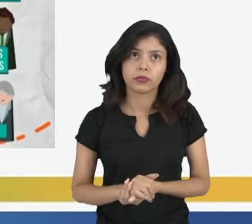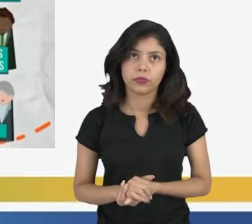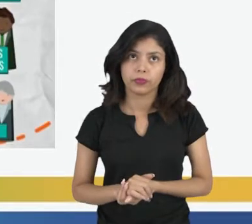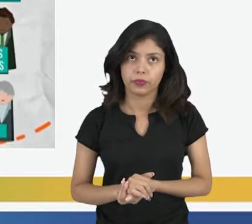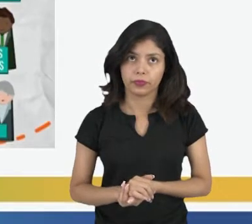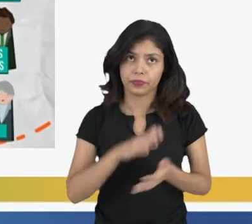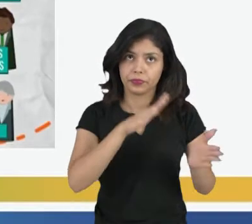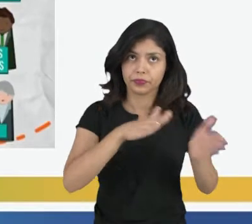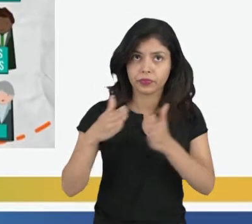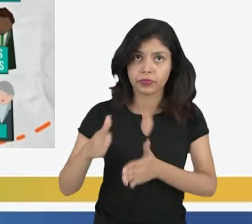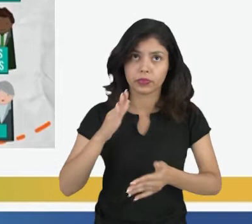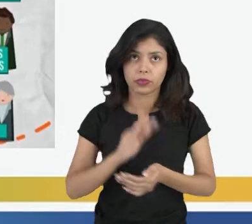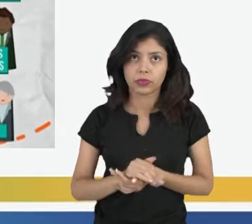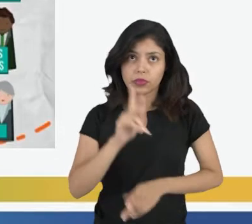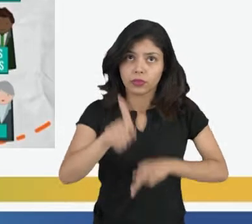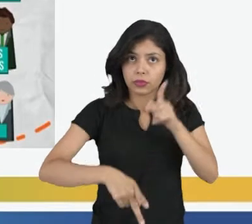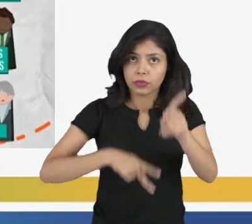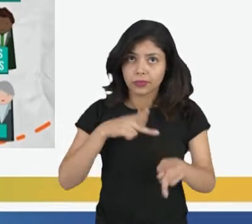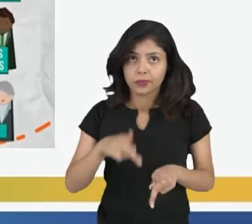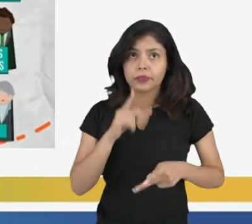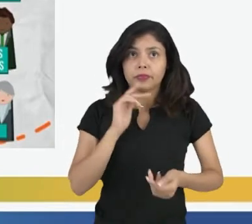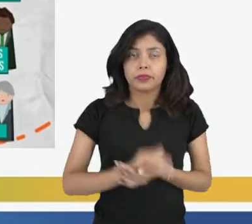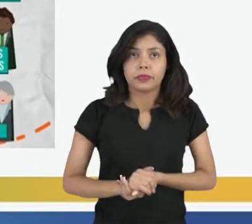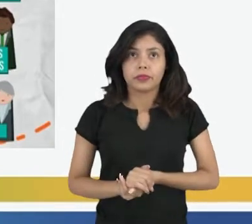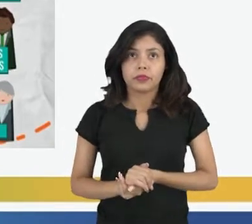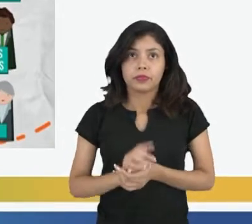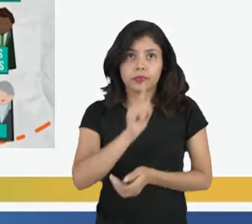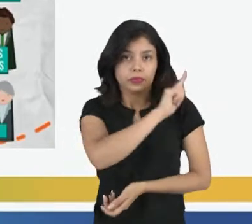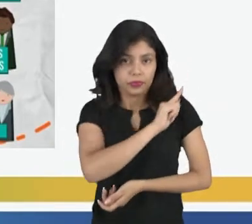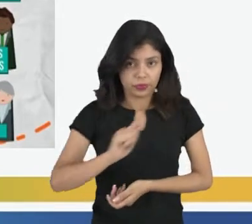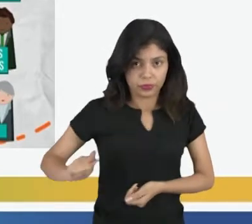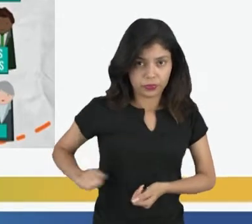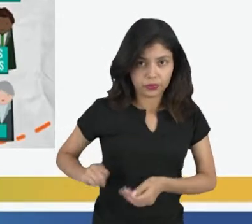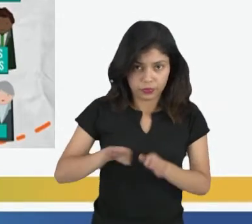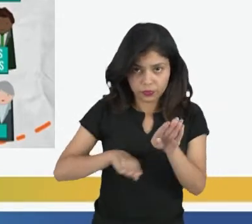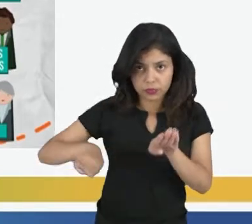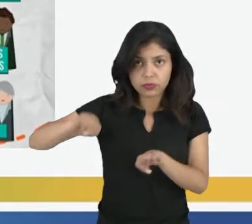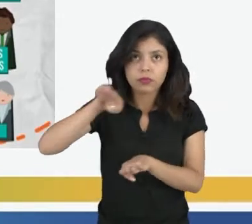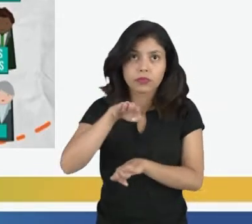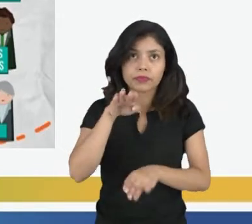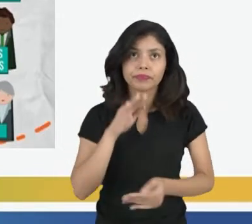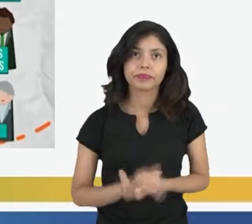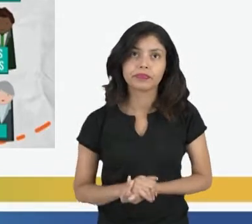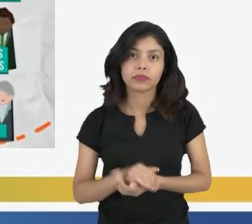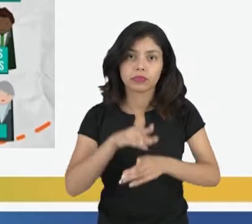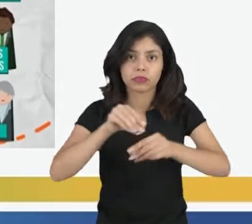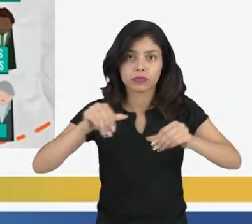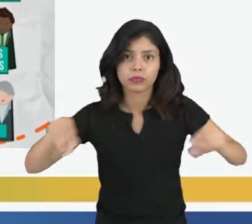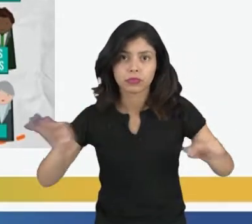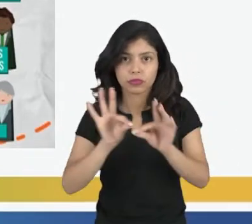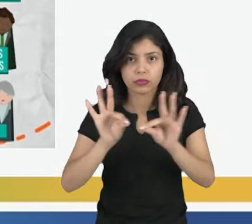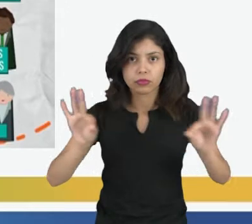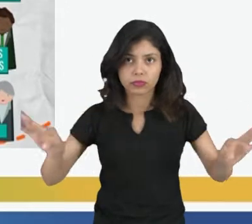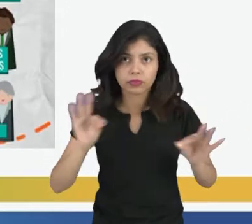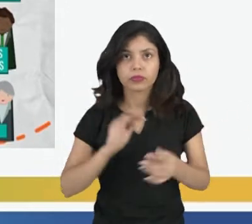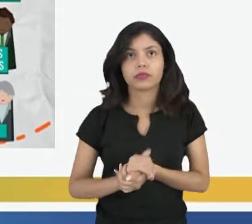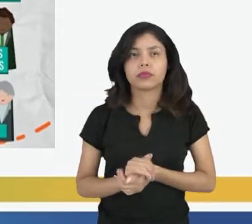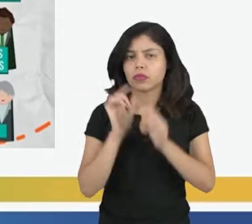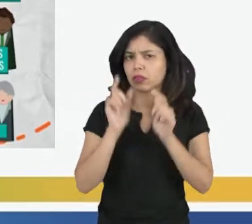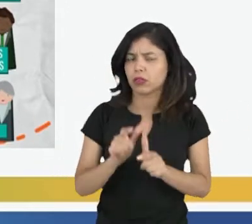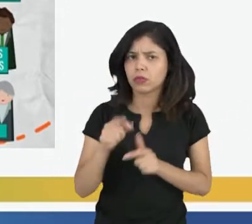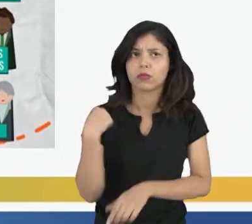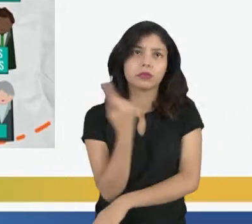Então faz parte do estado do Povo um governo soberano Oi e um território